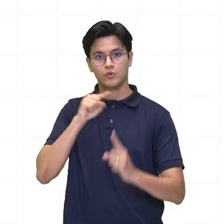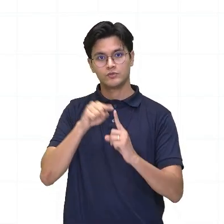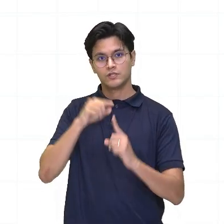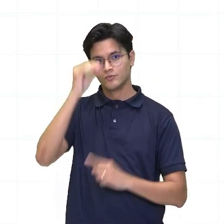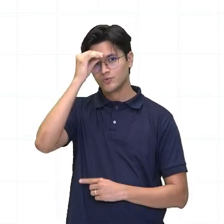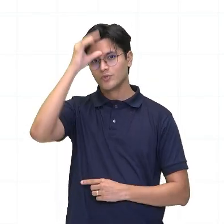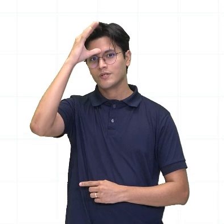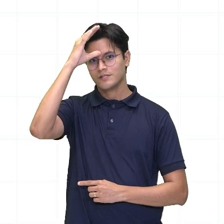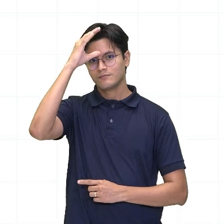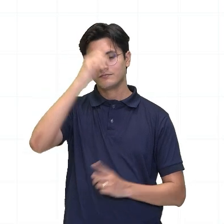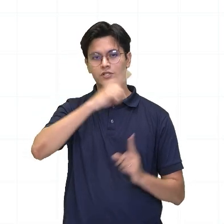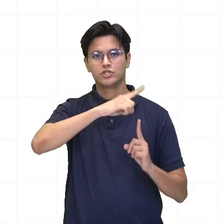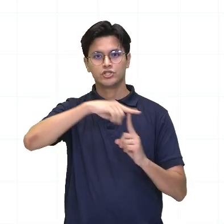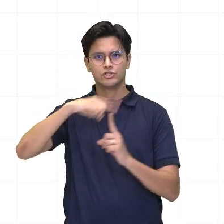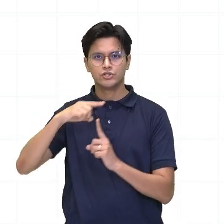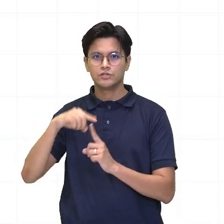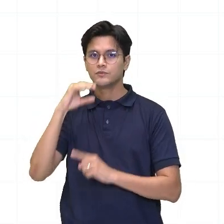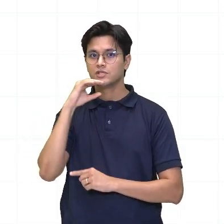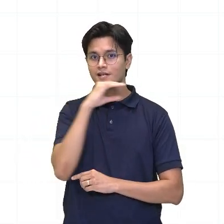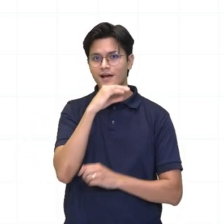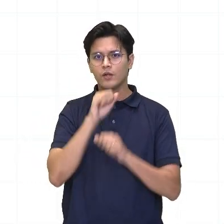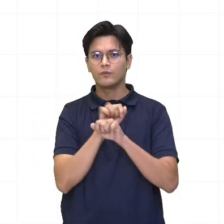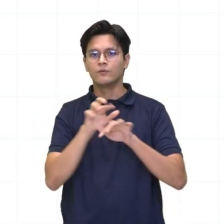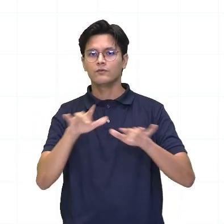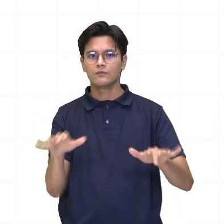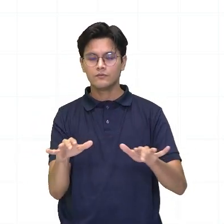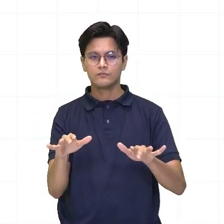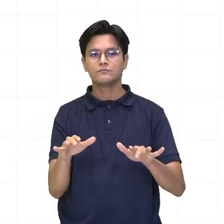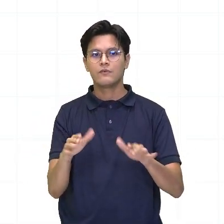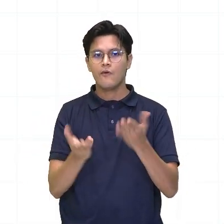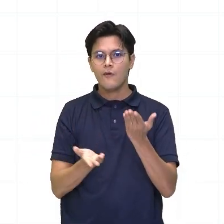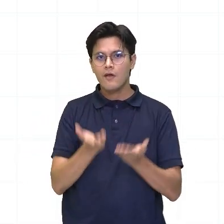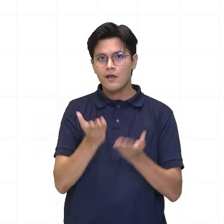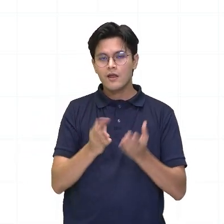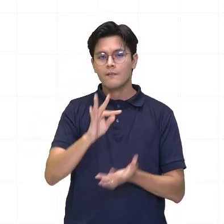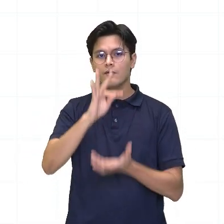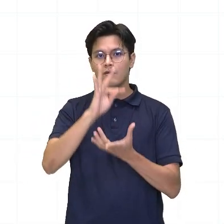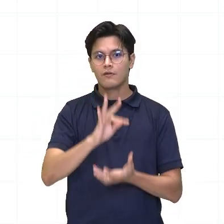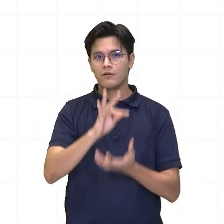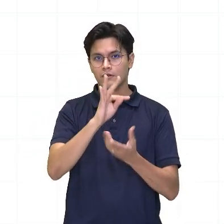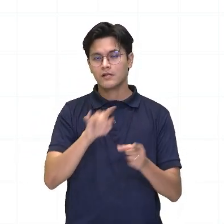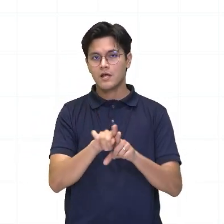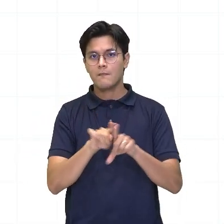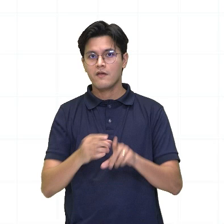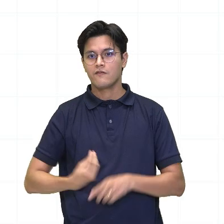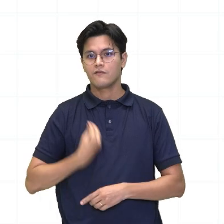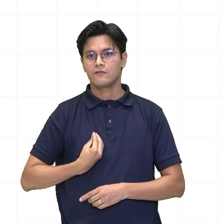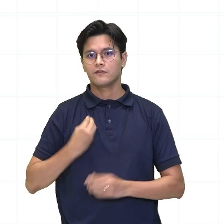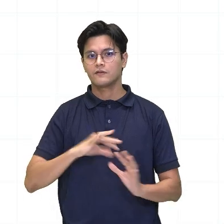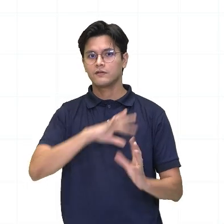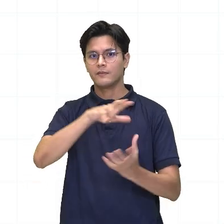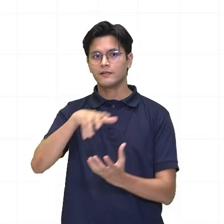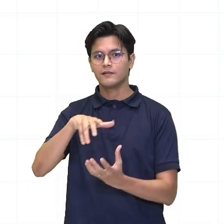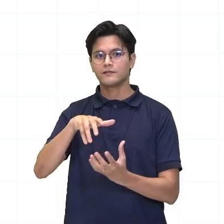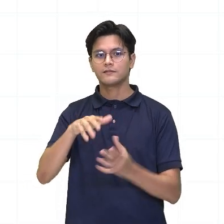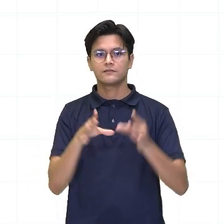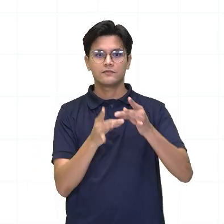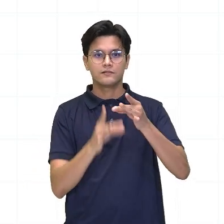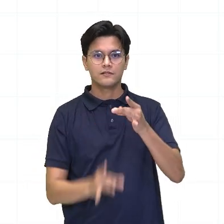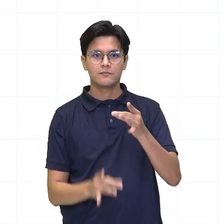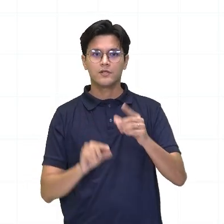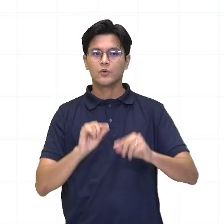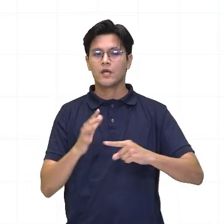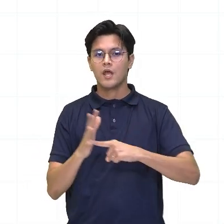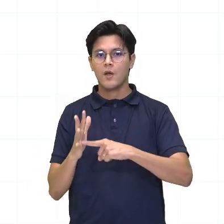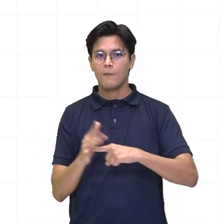formas de propagação do calor, equilíbrio termodinâmico e vida na Terra. E no detalhamento, motor